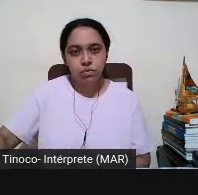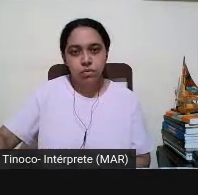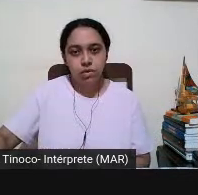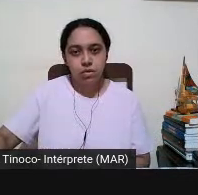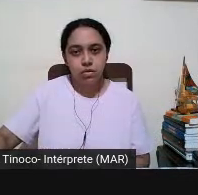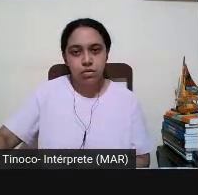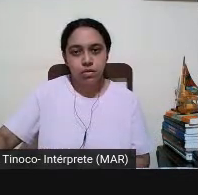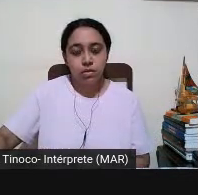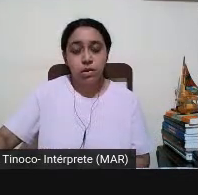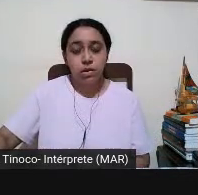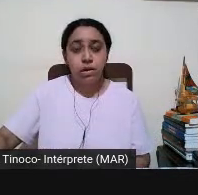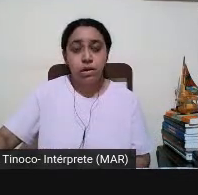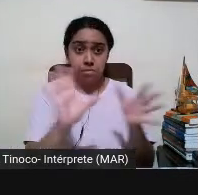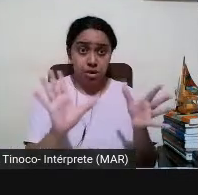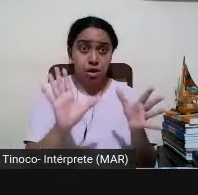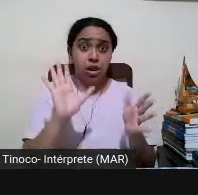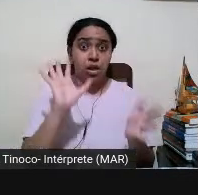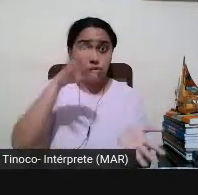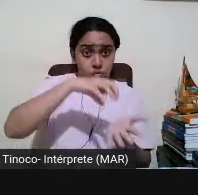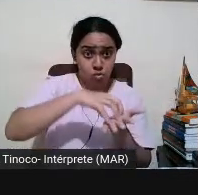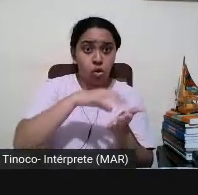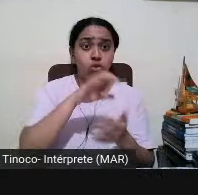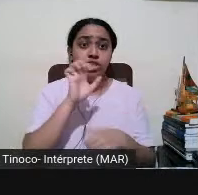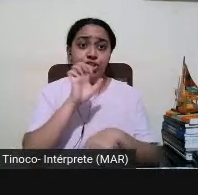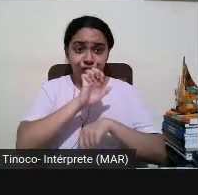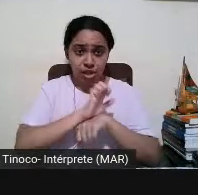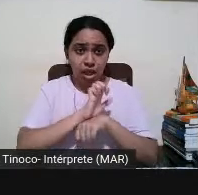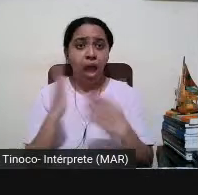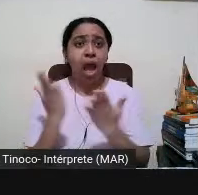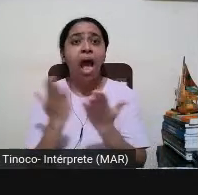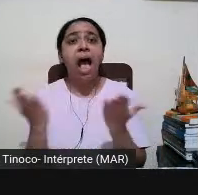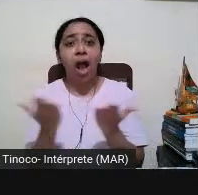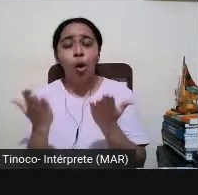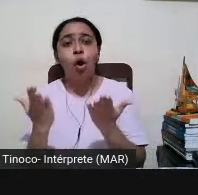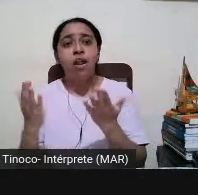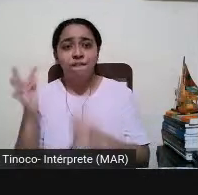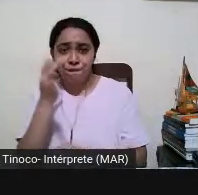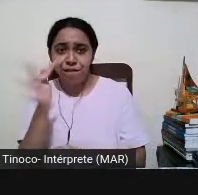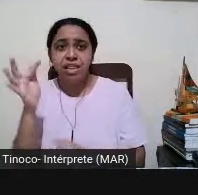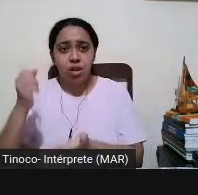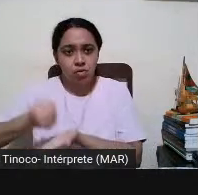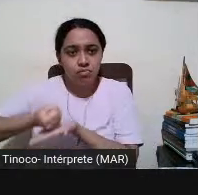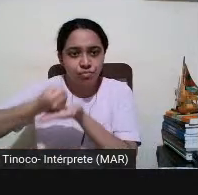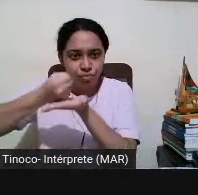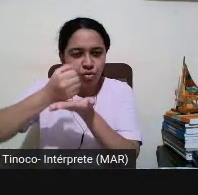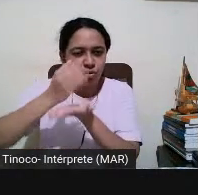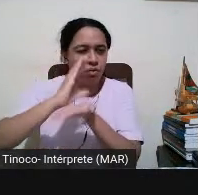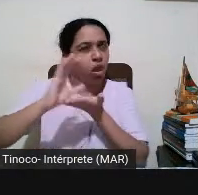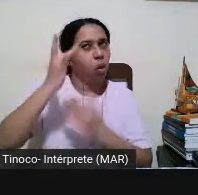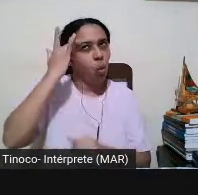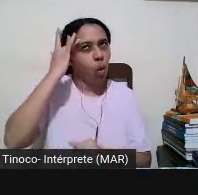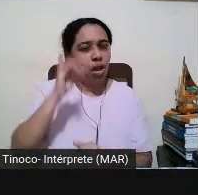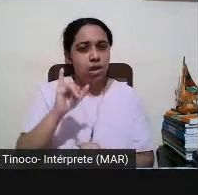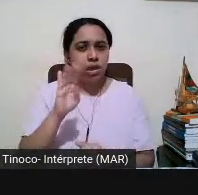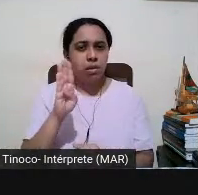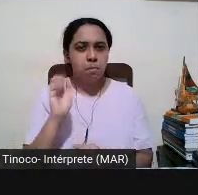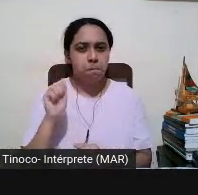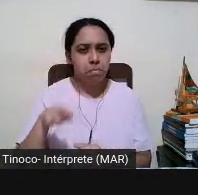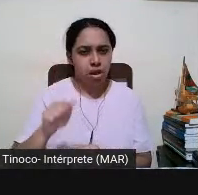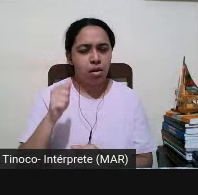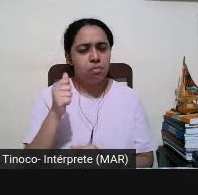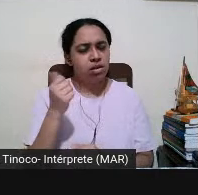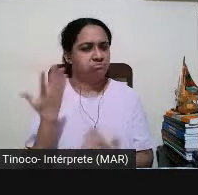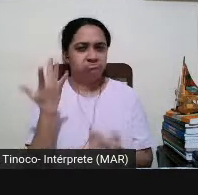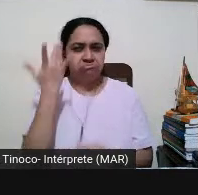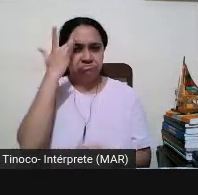órgão ambiental Estadual agora tá sendo licenciado também em parte pelo Federal Não sei se o órgão federal o Ibama já repassou a